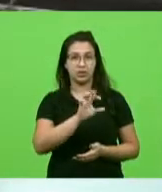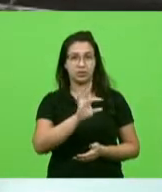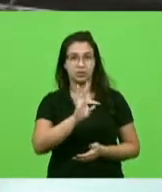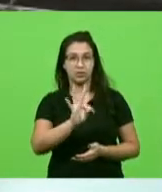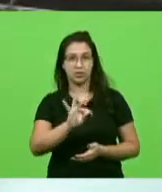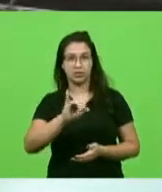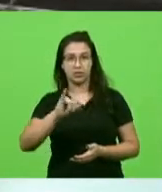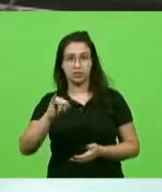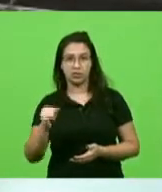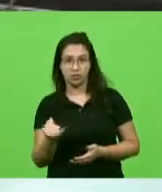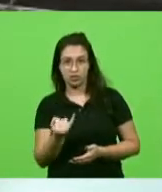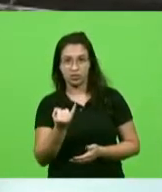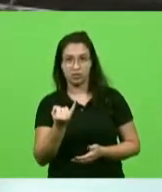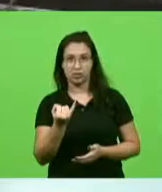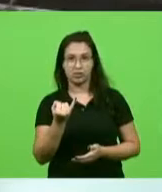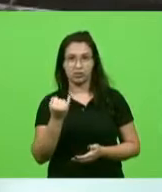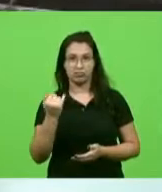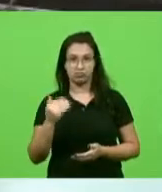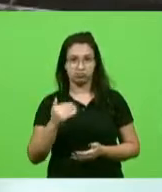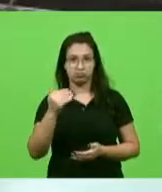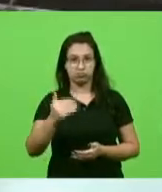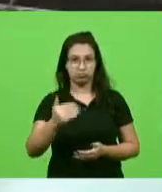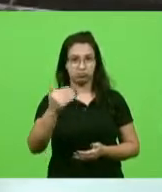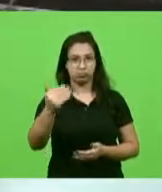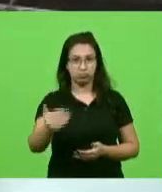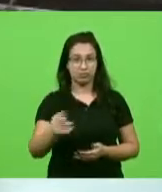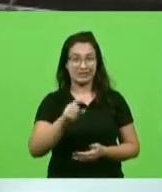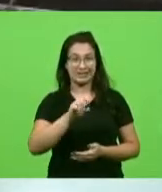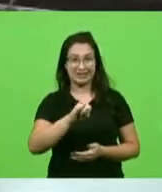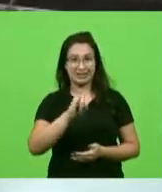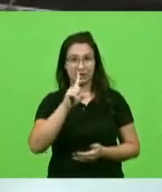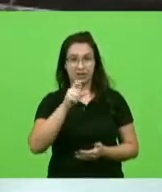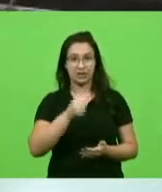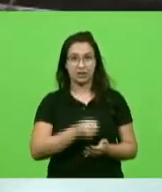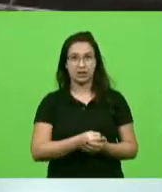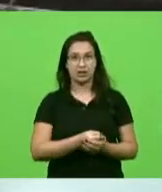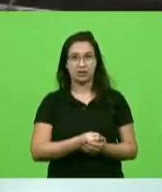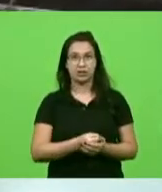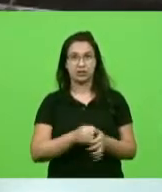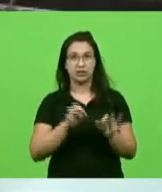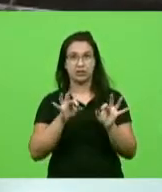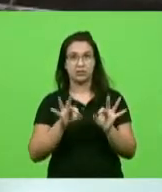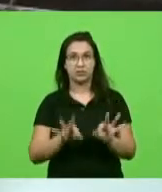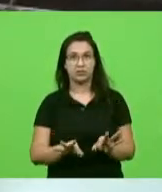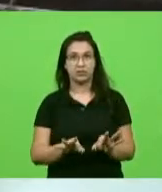daqui a alguns dias, se essa decisão venha a confirmar,